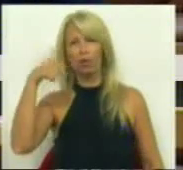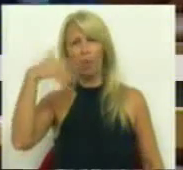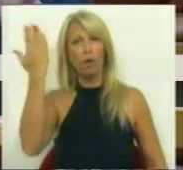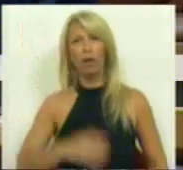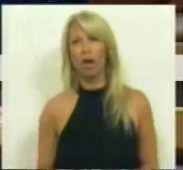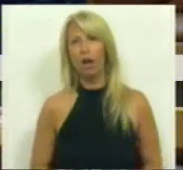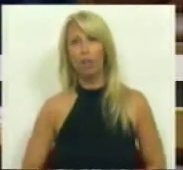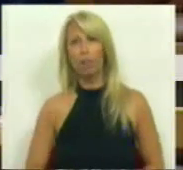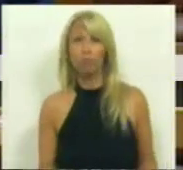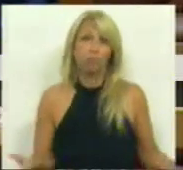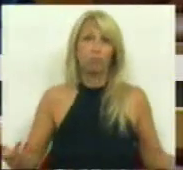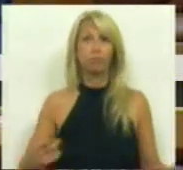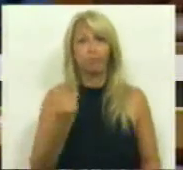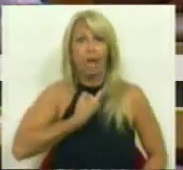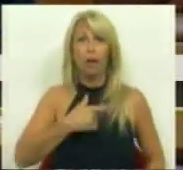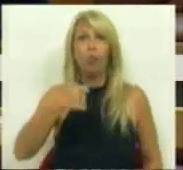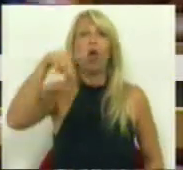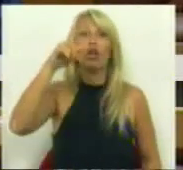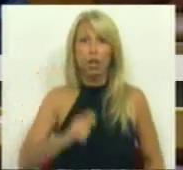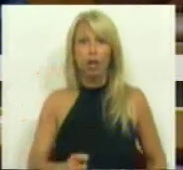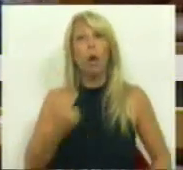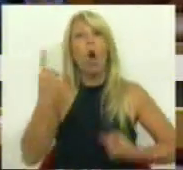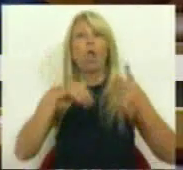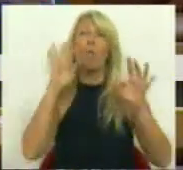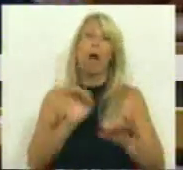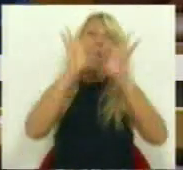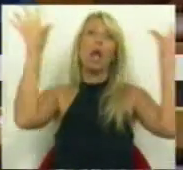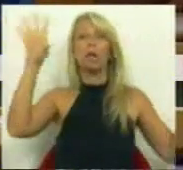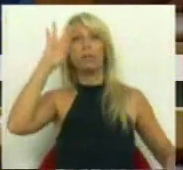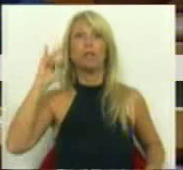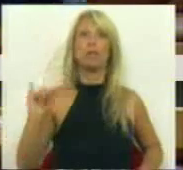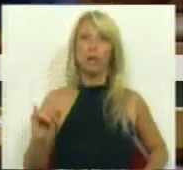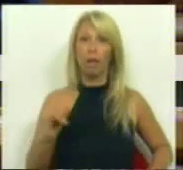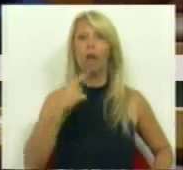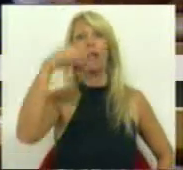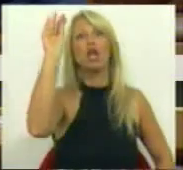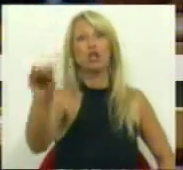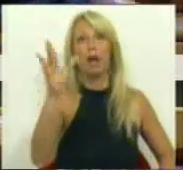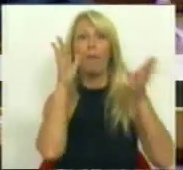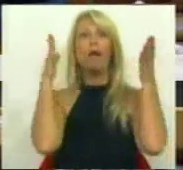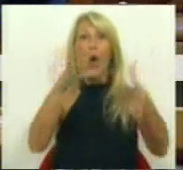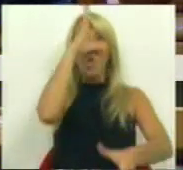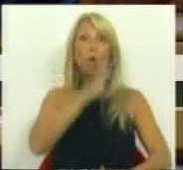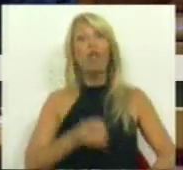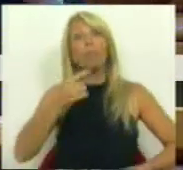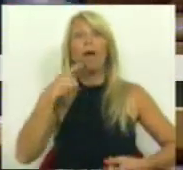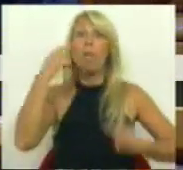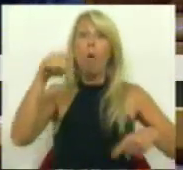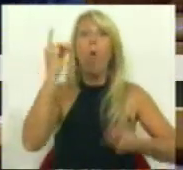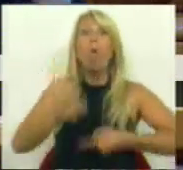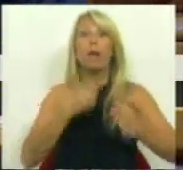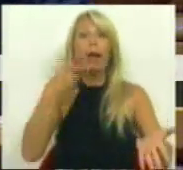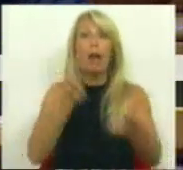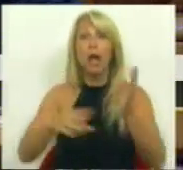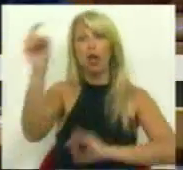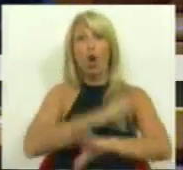que tenha que ser o Bloco de Esquerda, com alguma lucidez, a alertar o Governo para aquilo que é a realidade da Europa, a